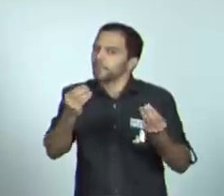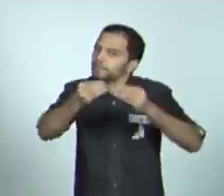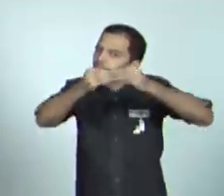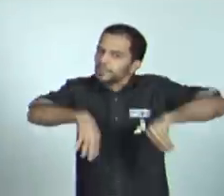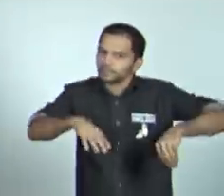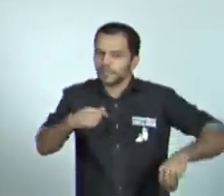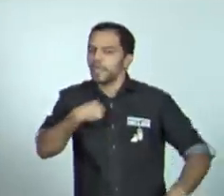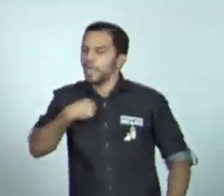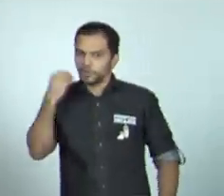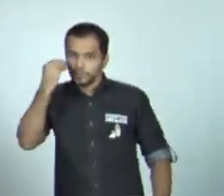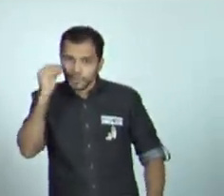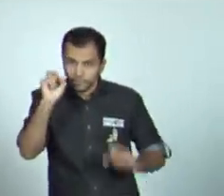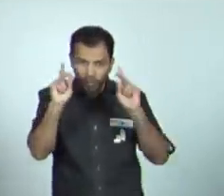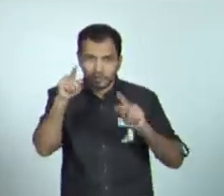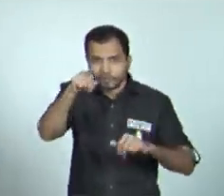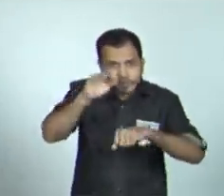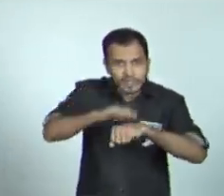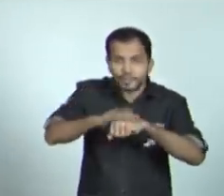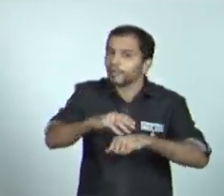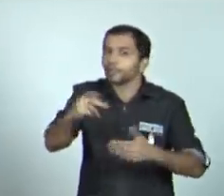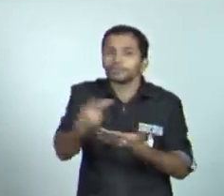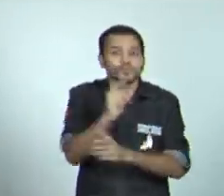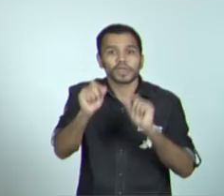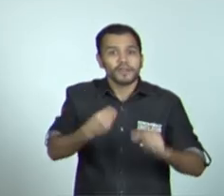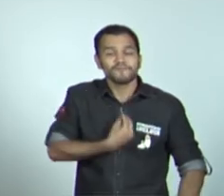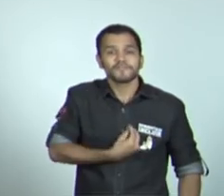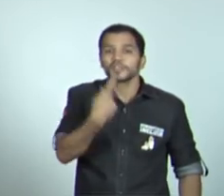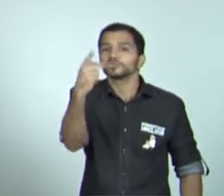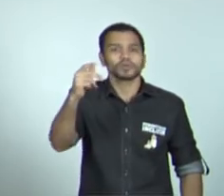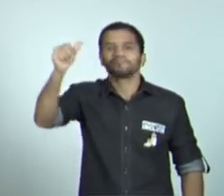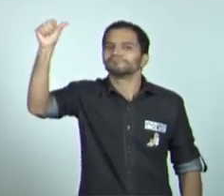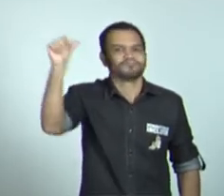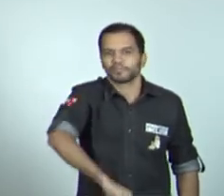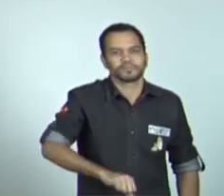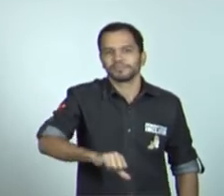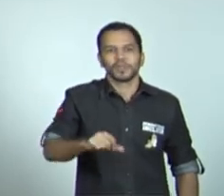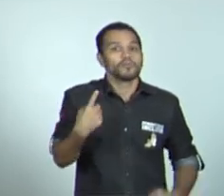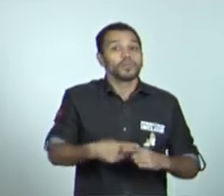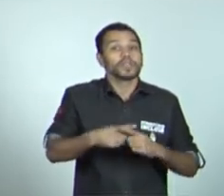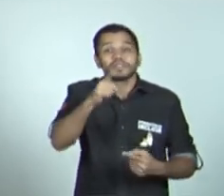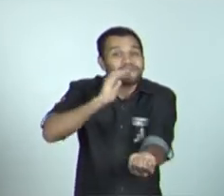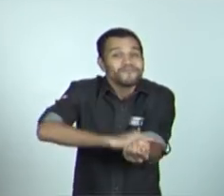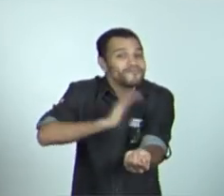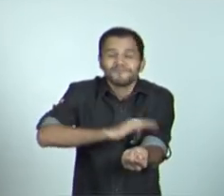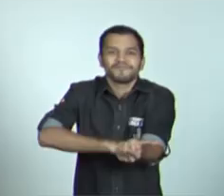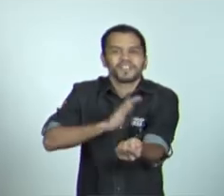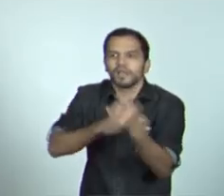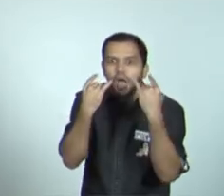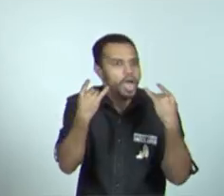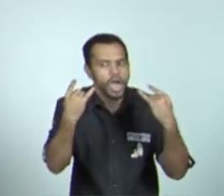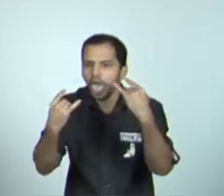depender da minha experiência que eu te falar você vai passar magrela e você vai passar aperto que você se viciou no não